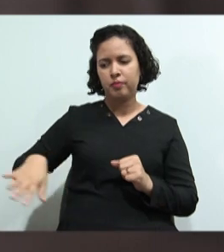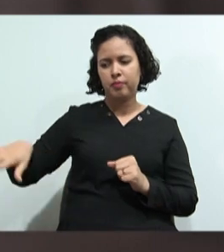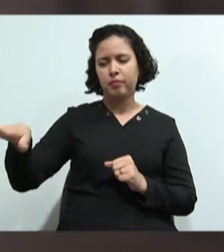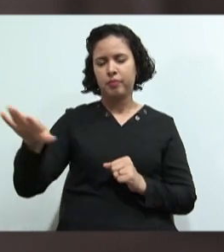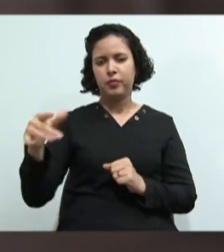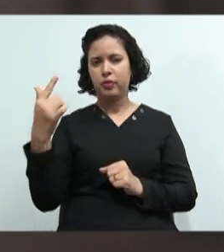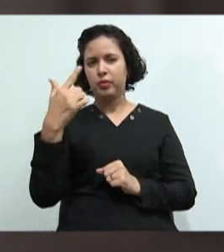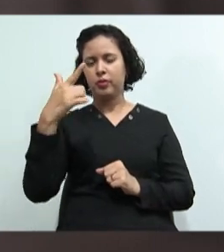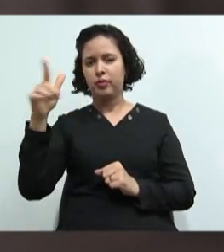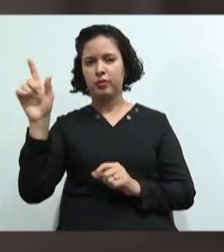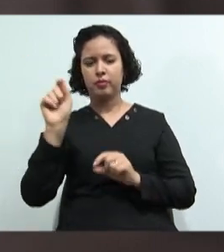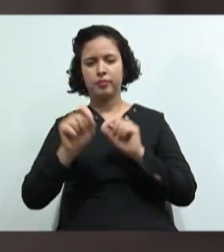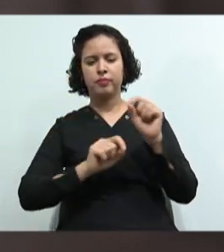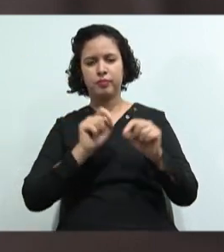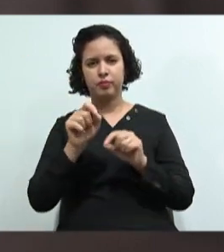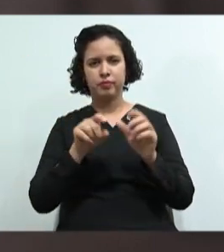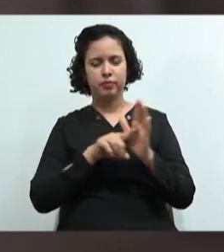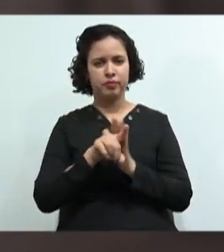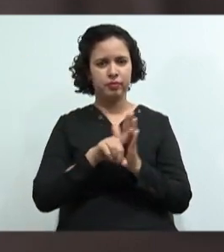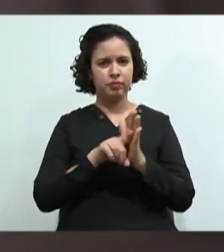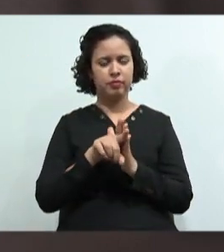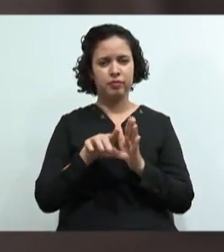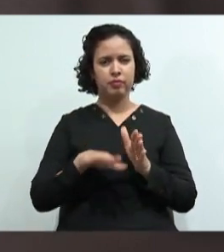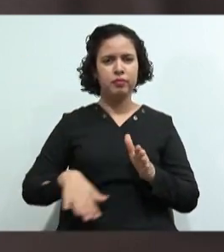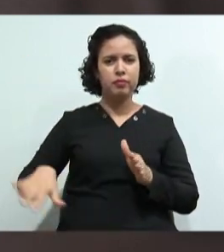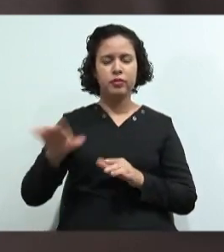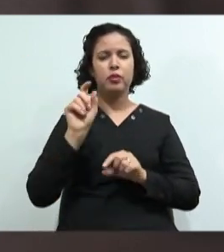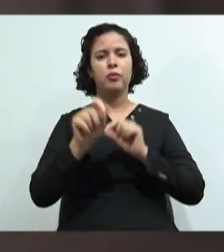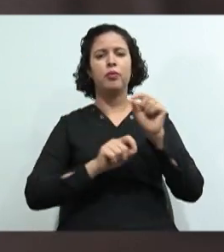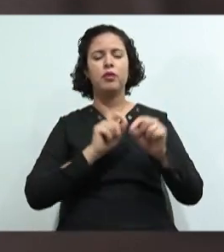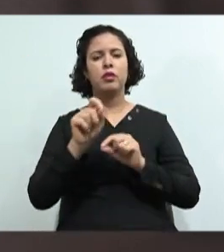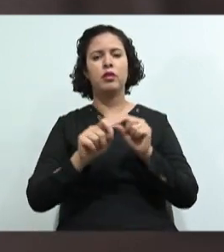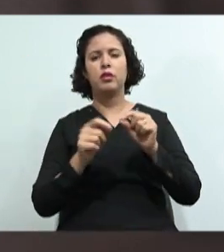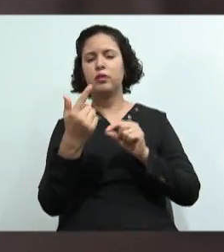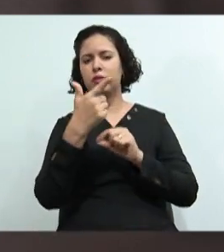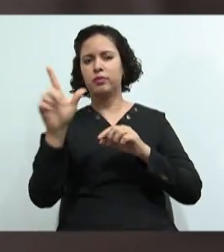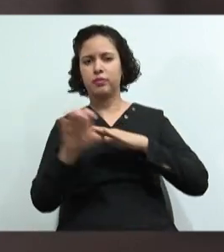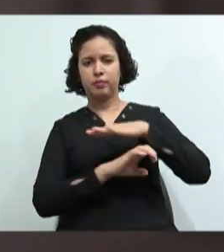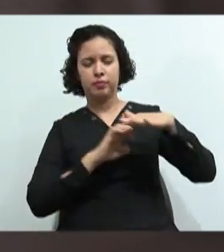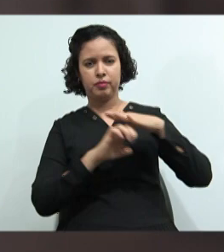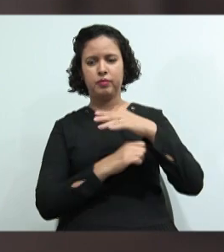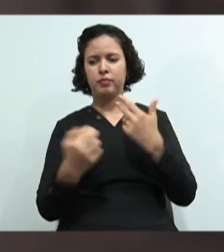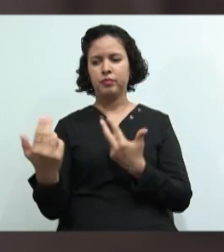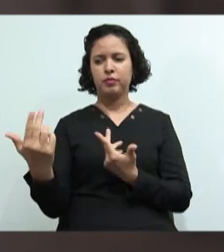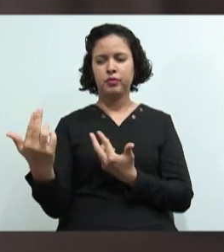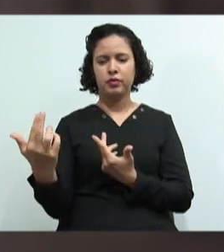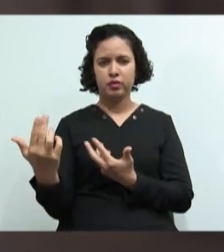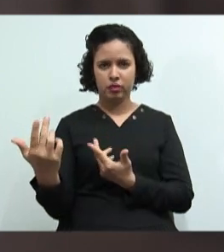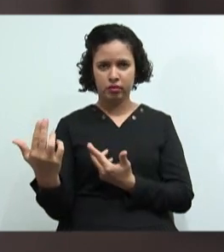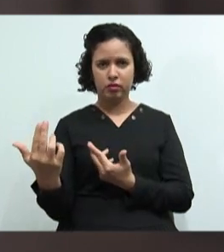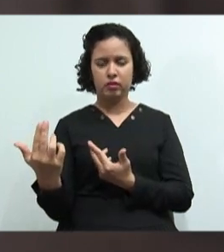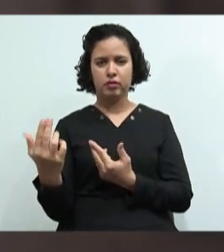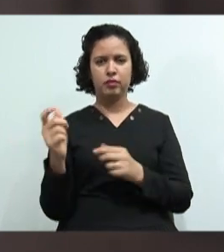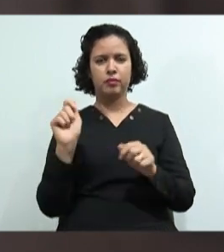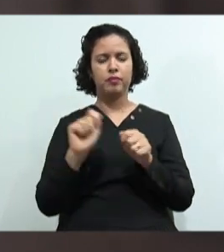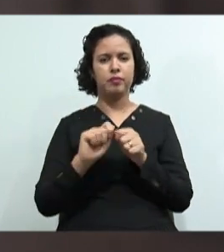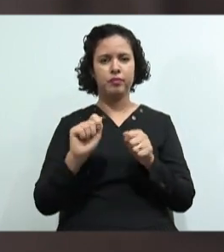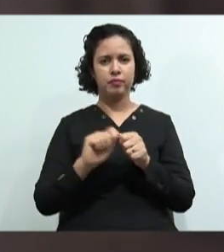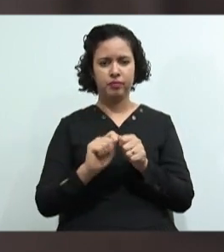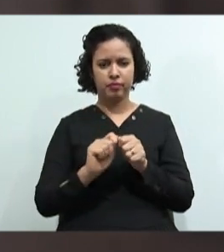outra questão é a pesquisa de mercado. O que outras empresas do mesmo segmento ou algo semelhante estão